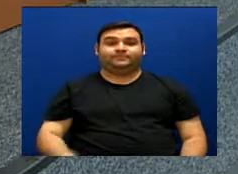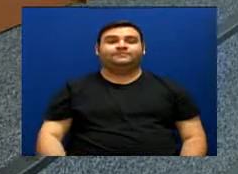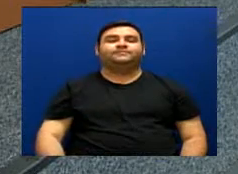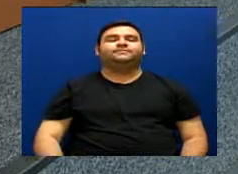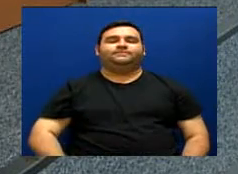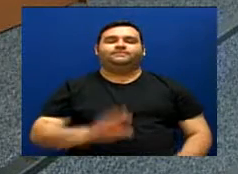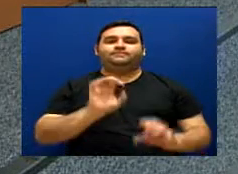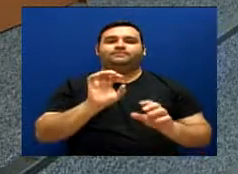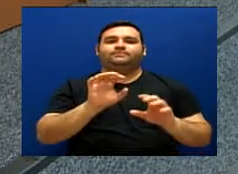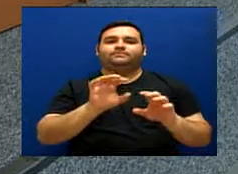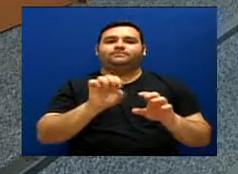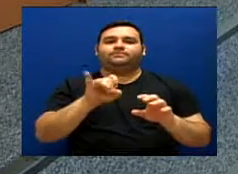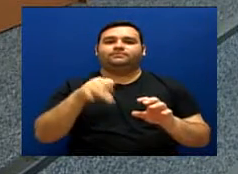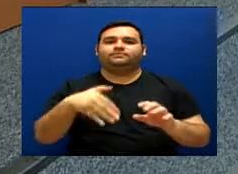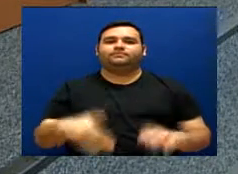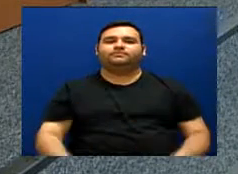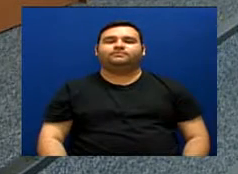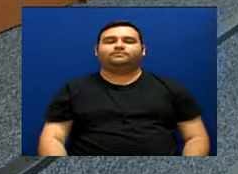Voto sim.